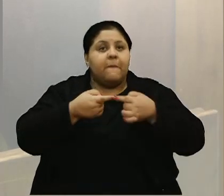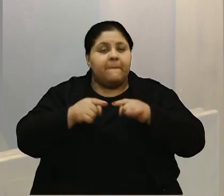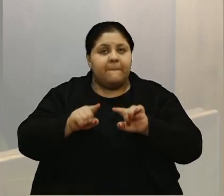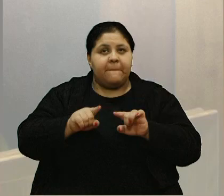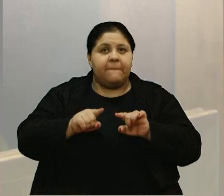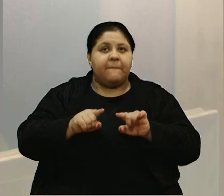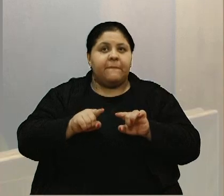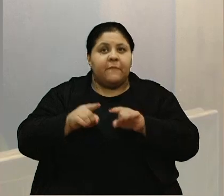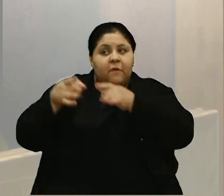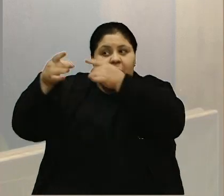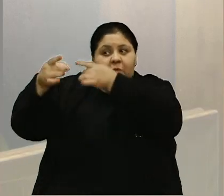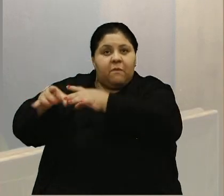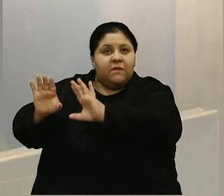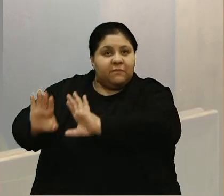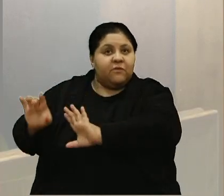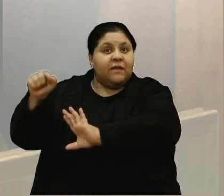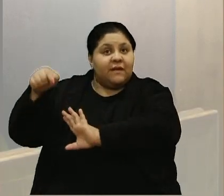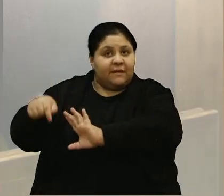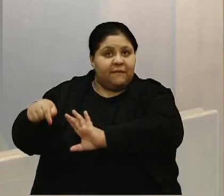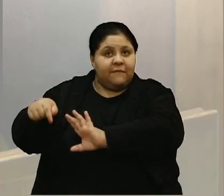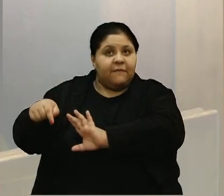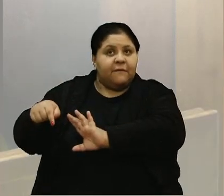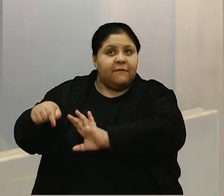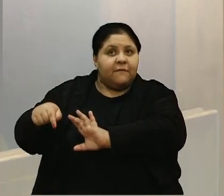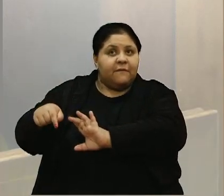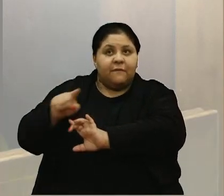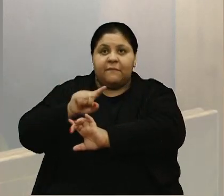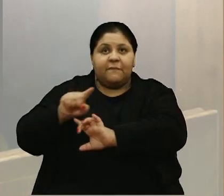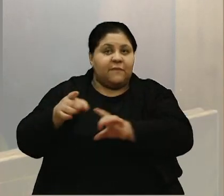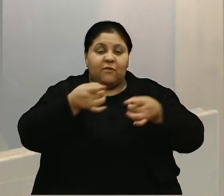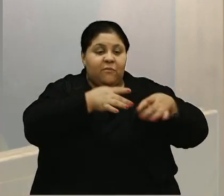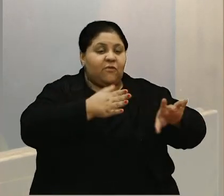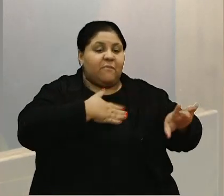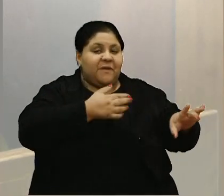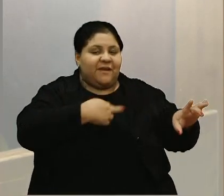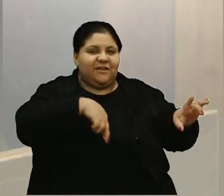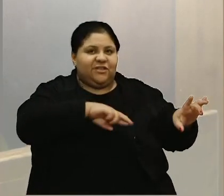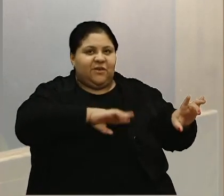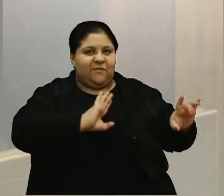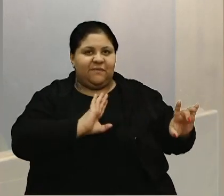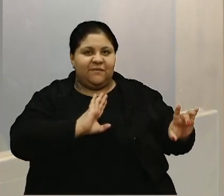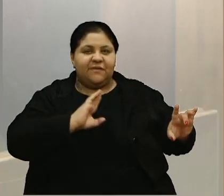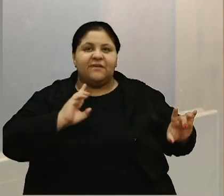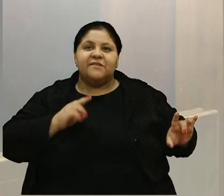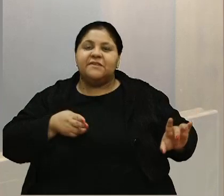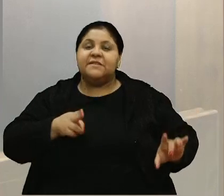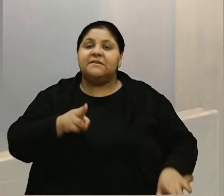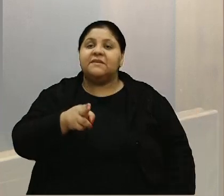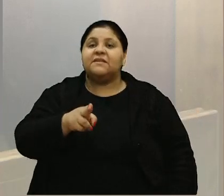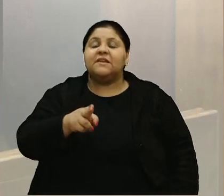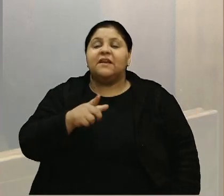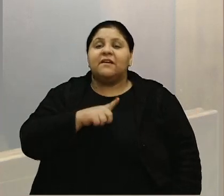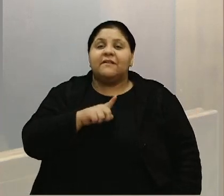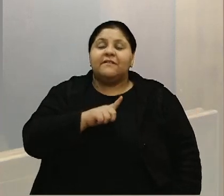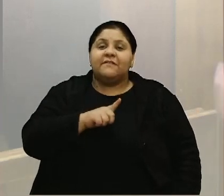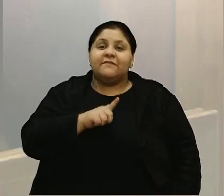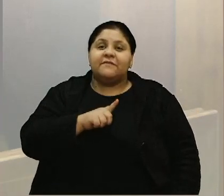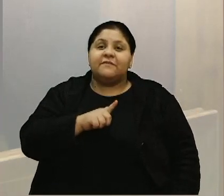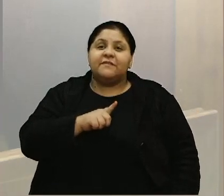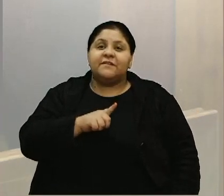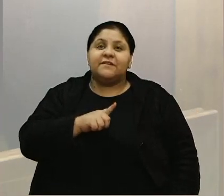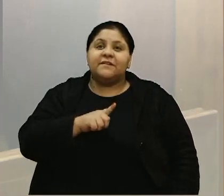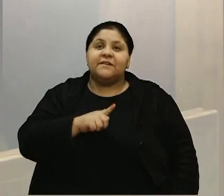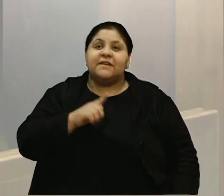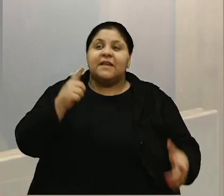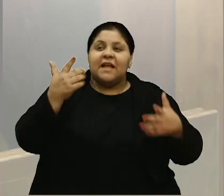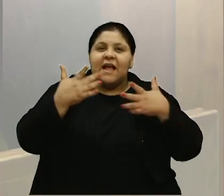eu abandonei aqui. Mas não abandono a minha religião. E sempre eu tive muita assim, alegria